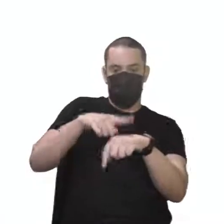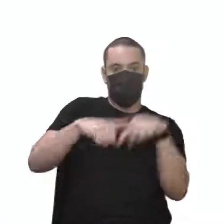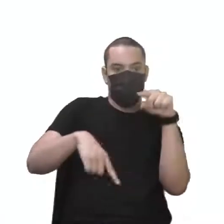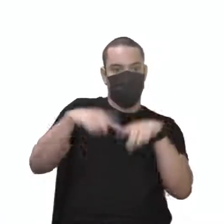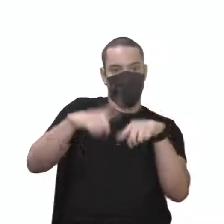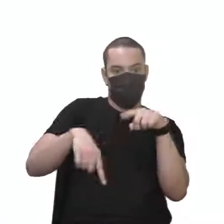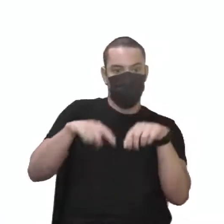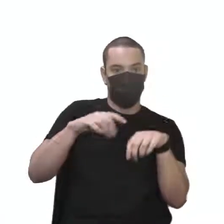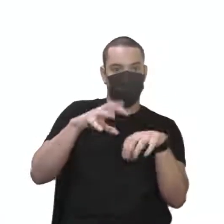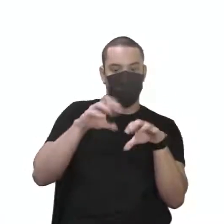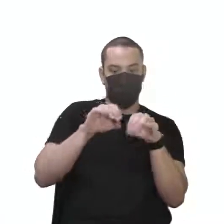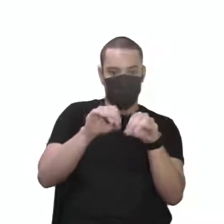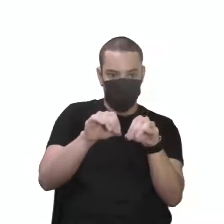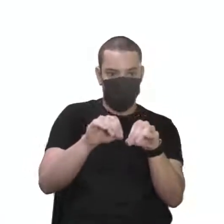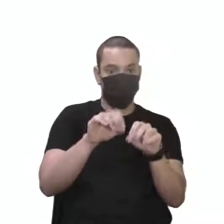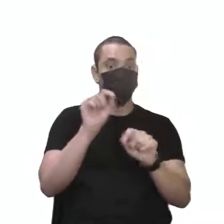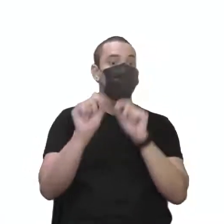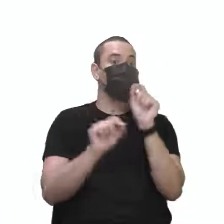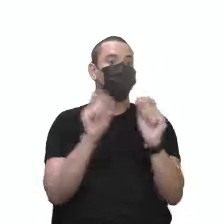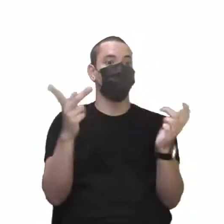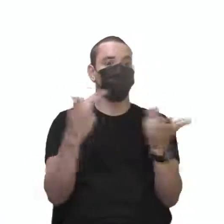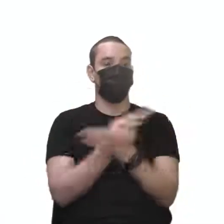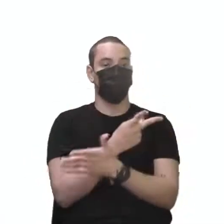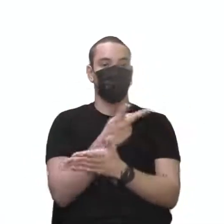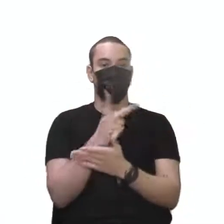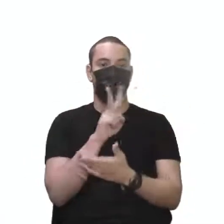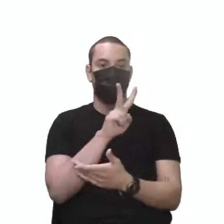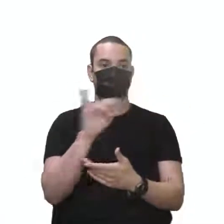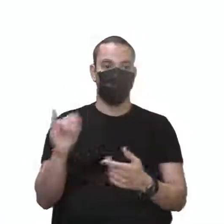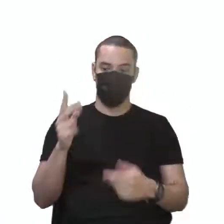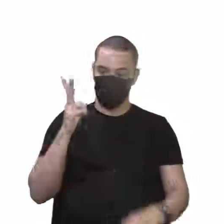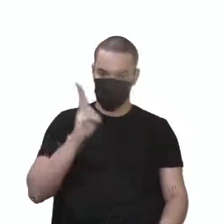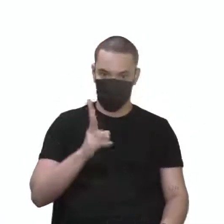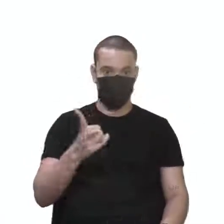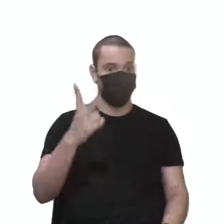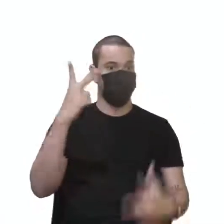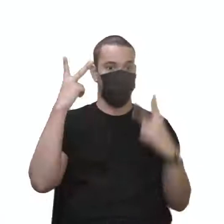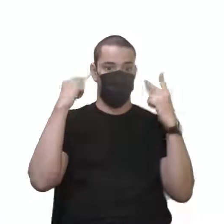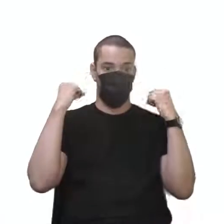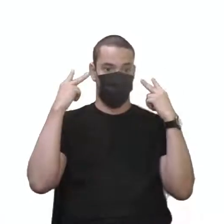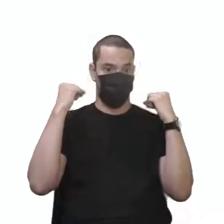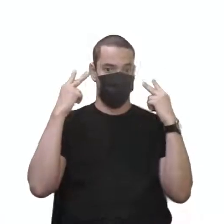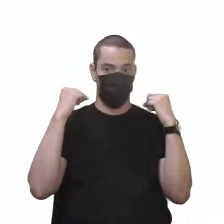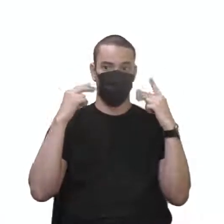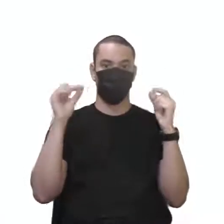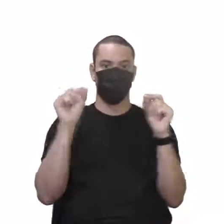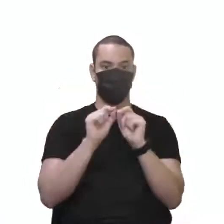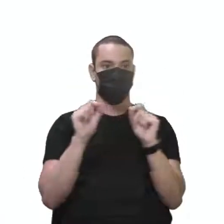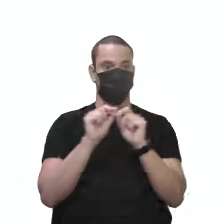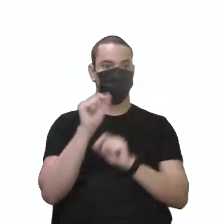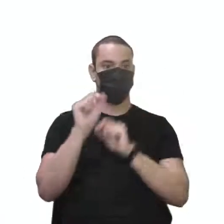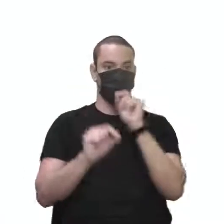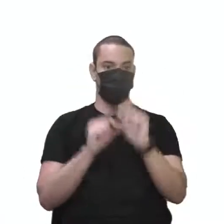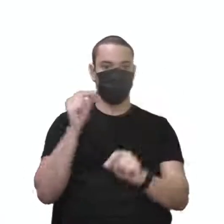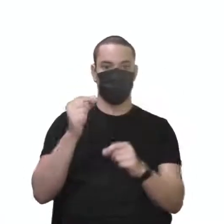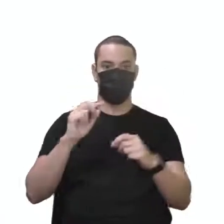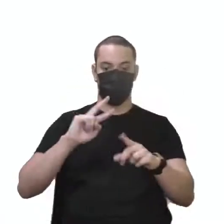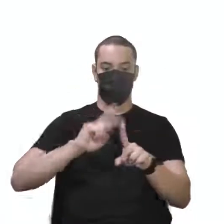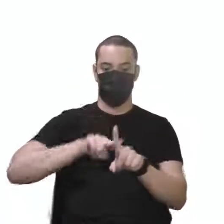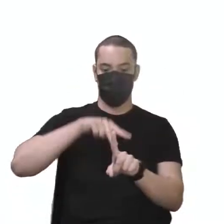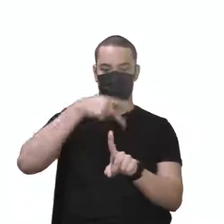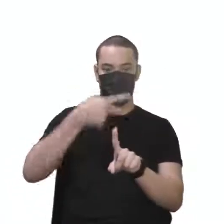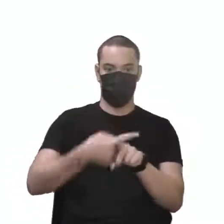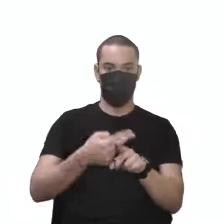bactéria. E aí, essa bactéria vai fazer o quê? Vai continuar normal, vai continuar fazendo o processo de